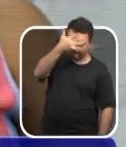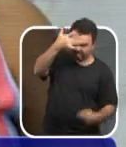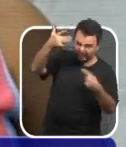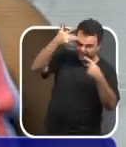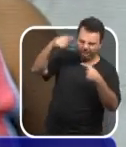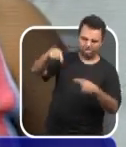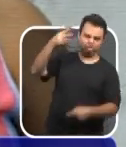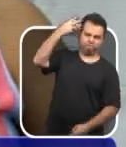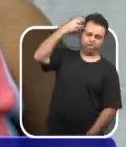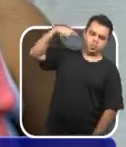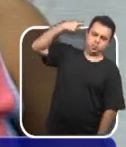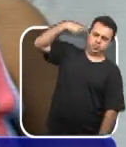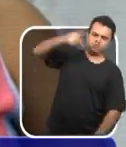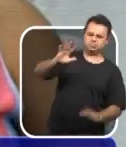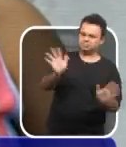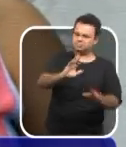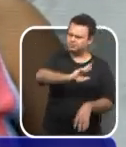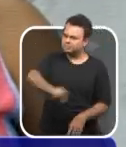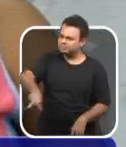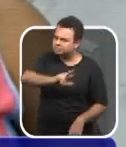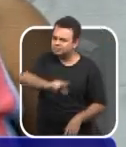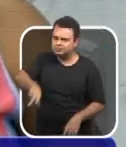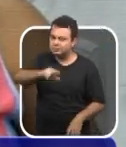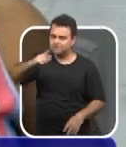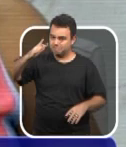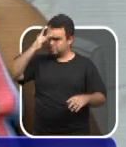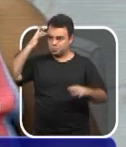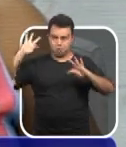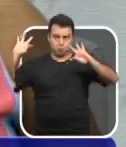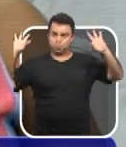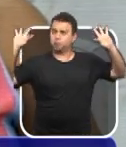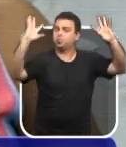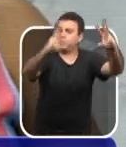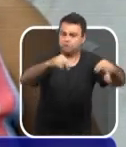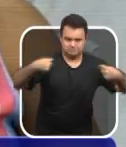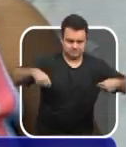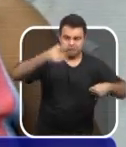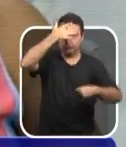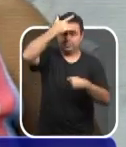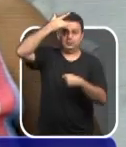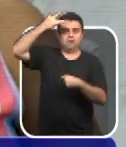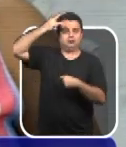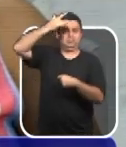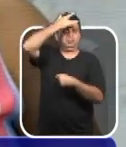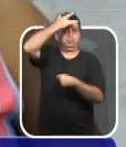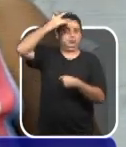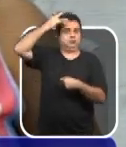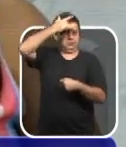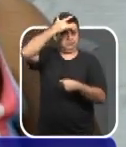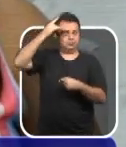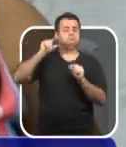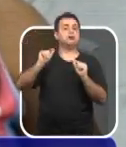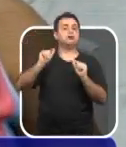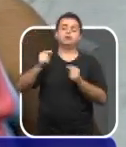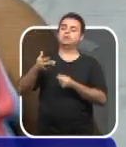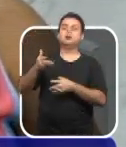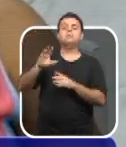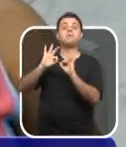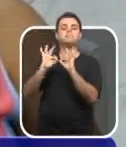isso. Exemplo, nós precisamos ter saúde mental para desenvolver até o nosso relacionamento dentro da nossa